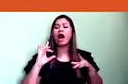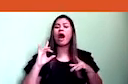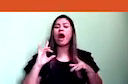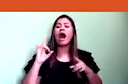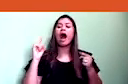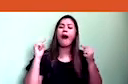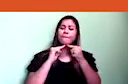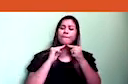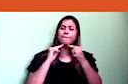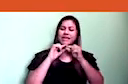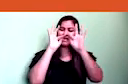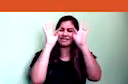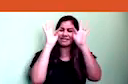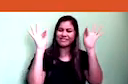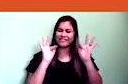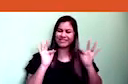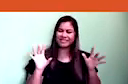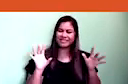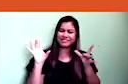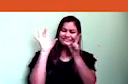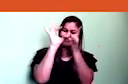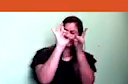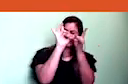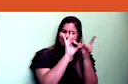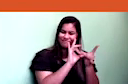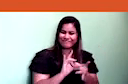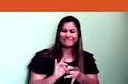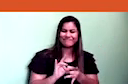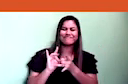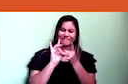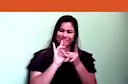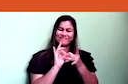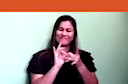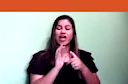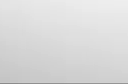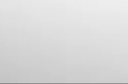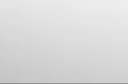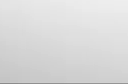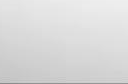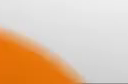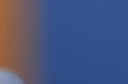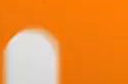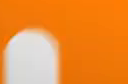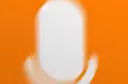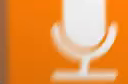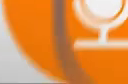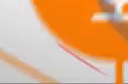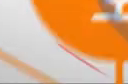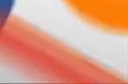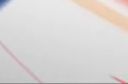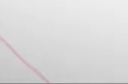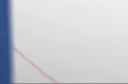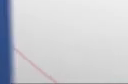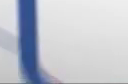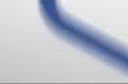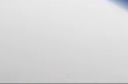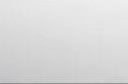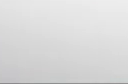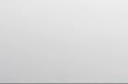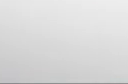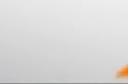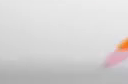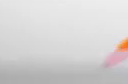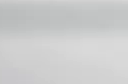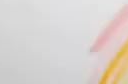Marcelo e agradeço imensamente o convite que me foi feito.